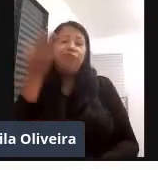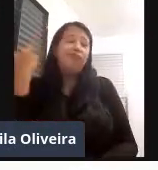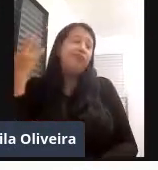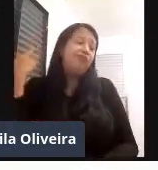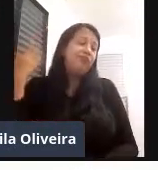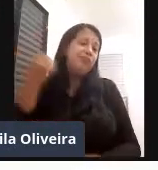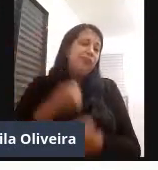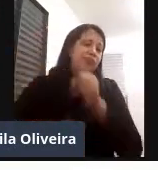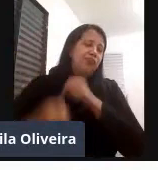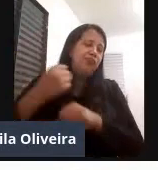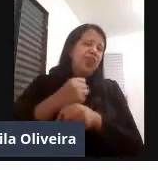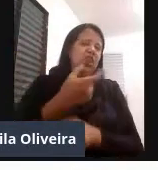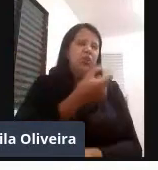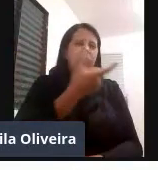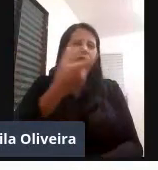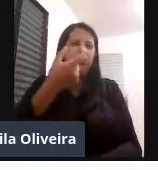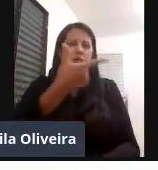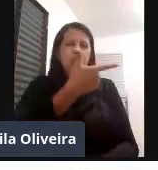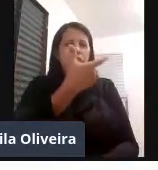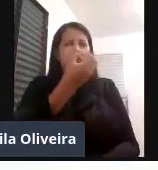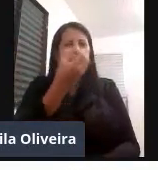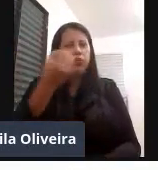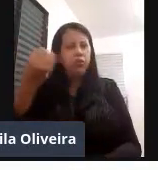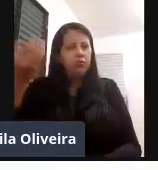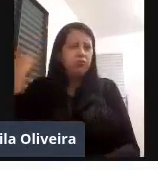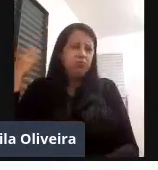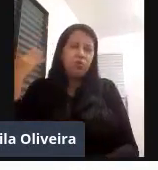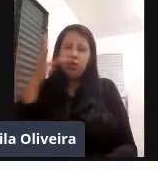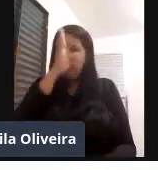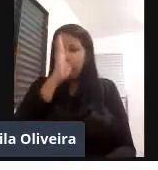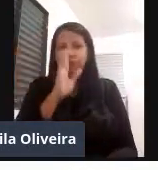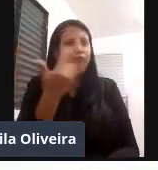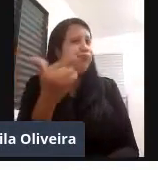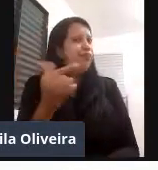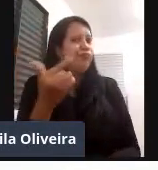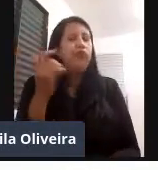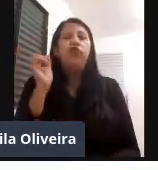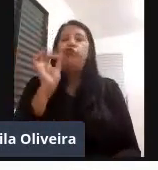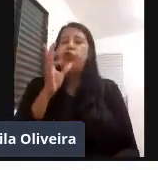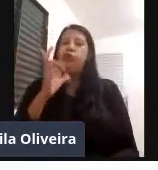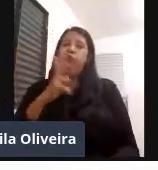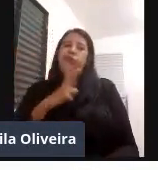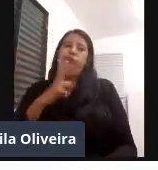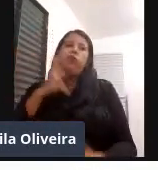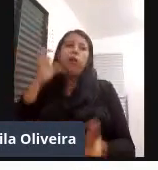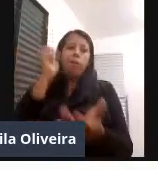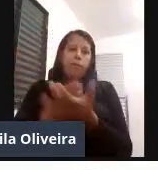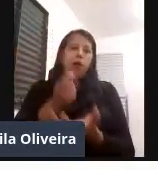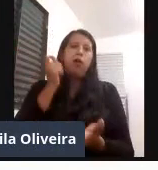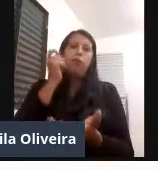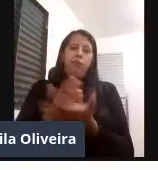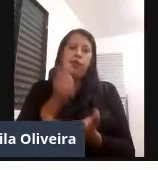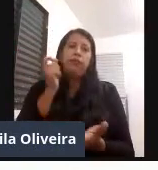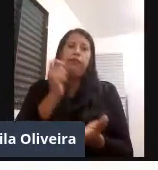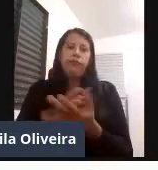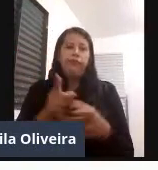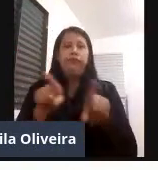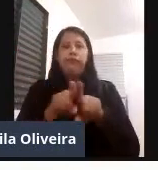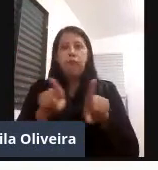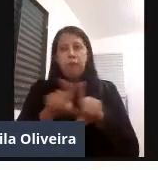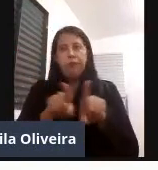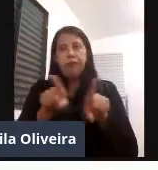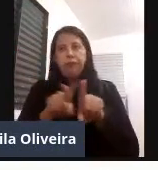você precisava pagar alguns valores para ter acesso e também para publicar. E outras questões é que,